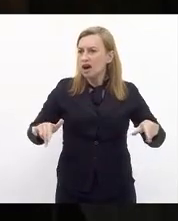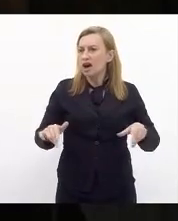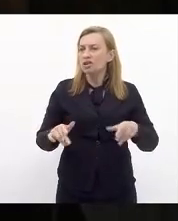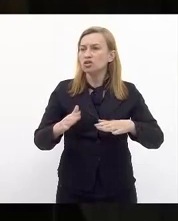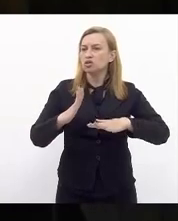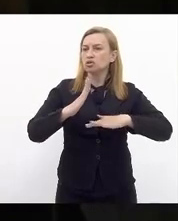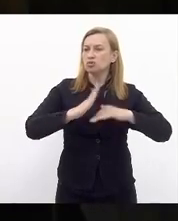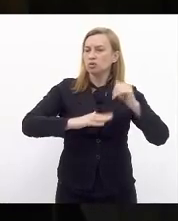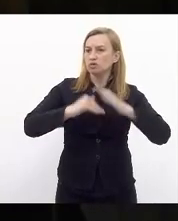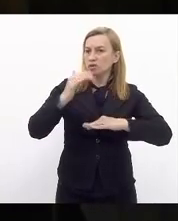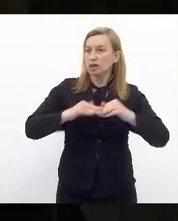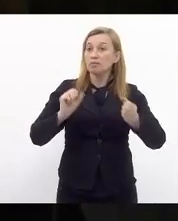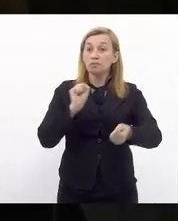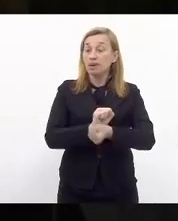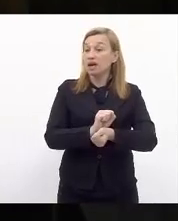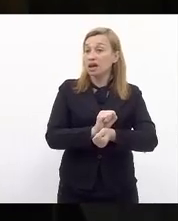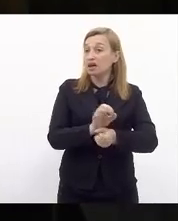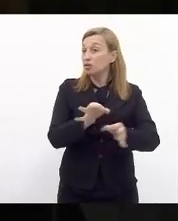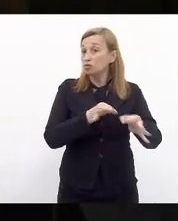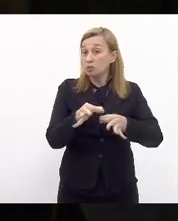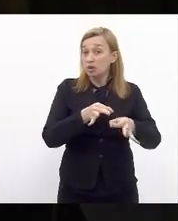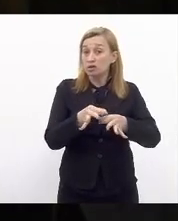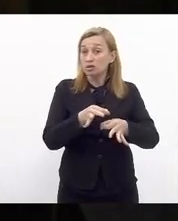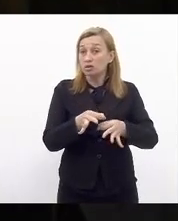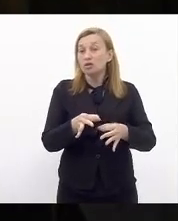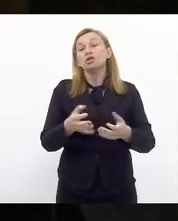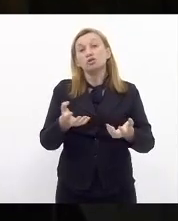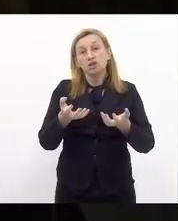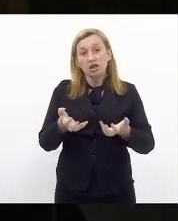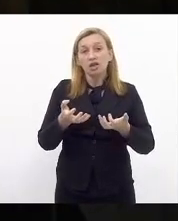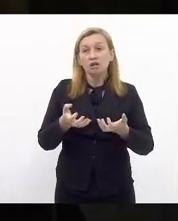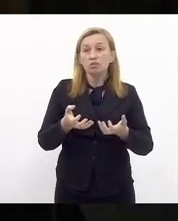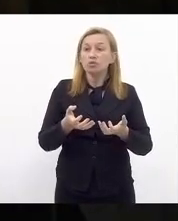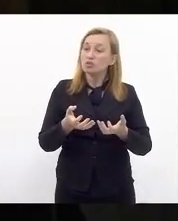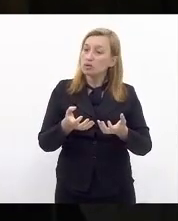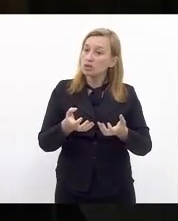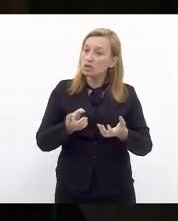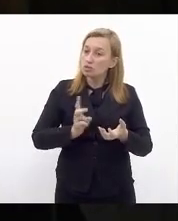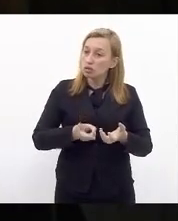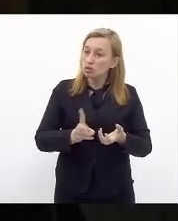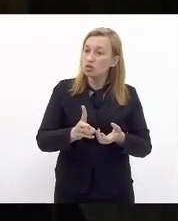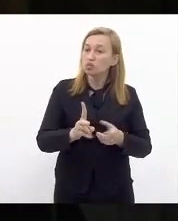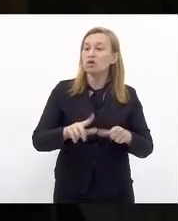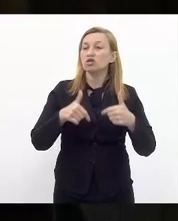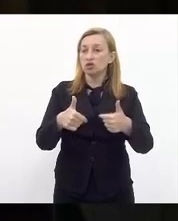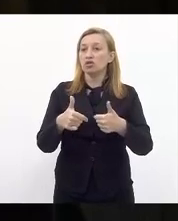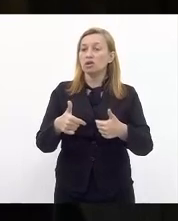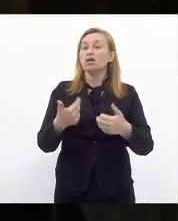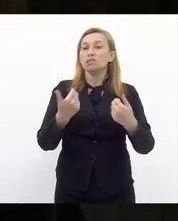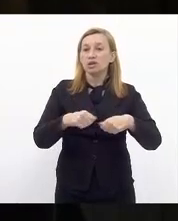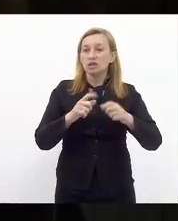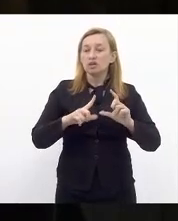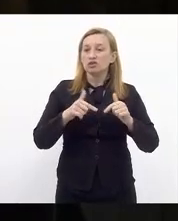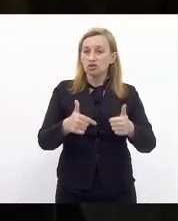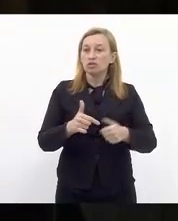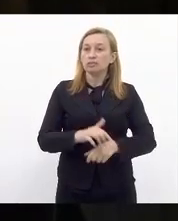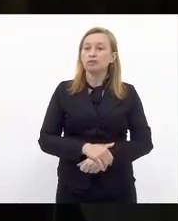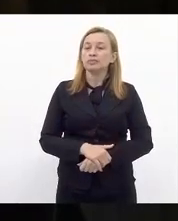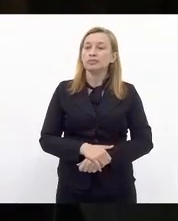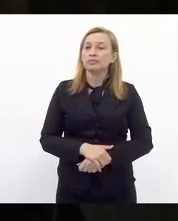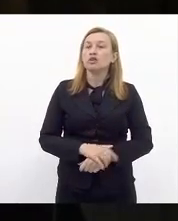carreiras com os planos congelados e a gente quer que descongele aí você tem que está prevista em algum lugar